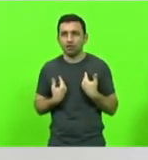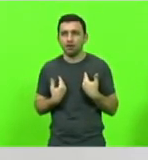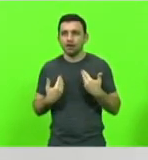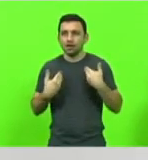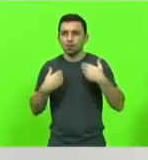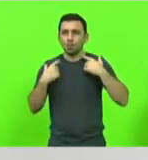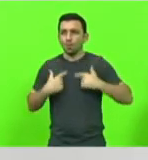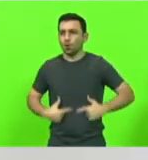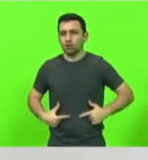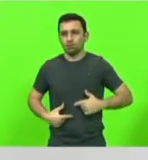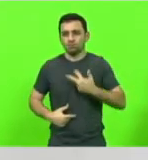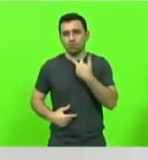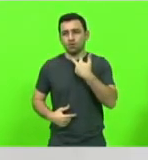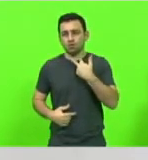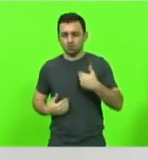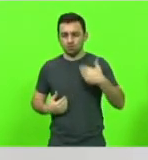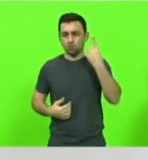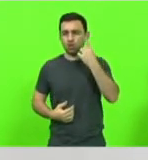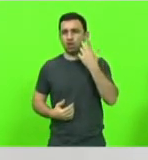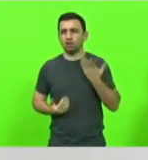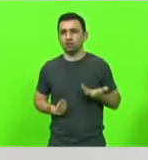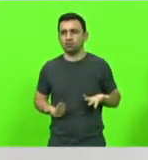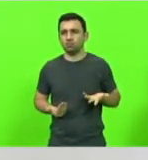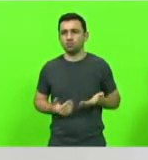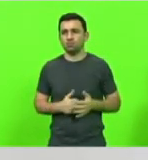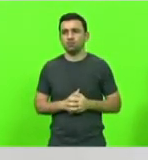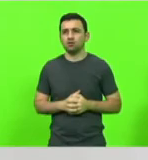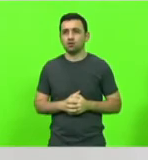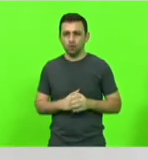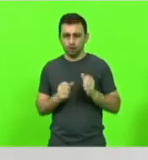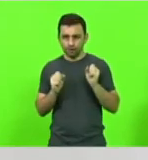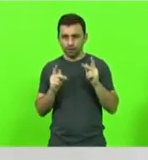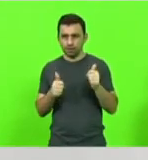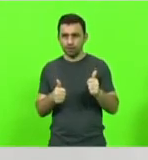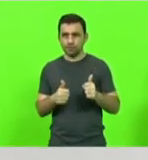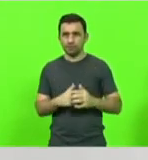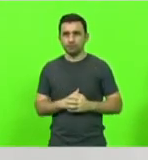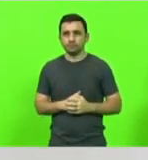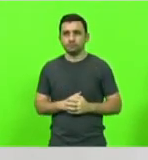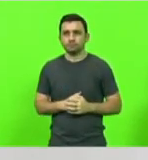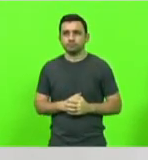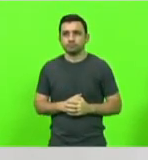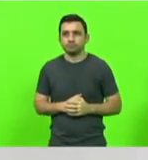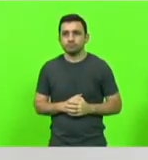imunidade parlamentar aqui para falar. Tá bom? Valeu.